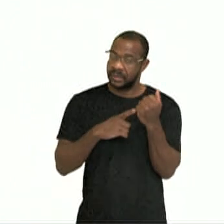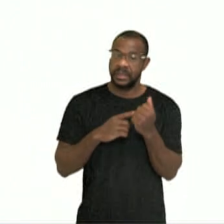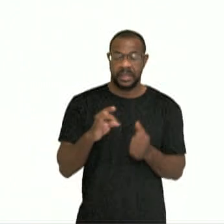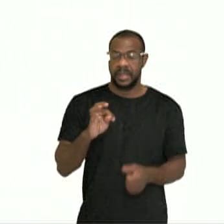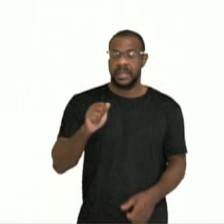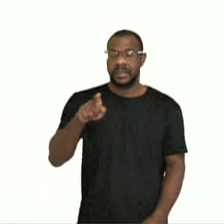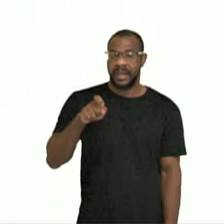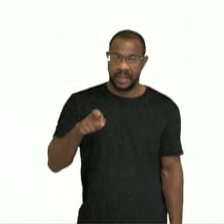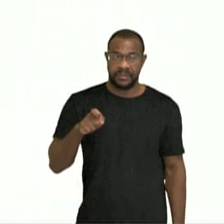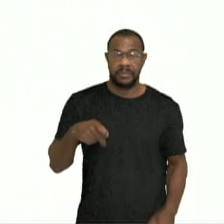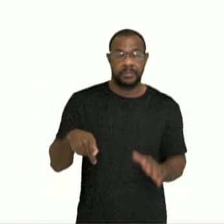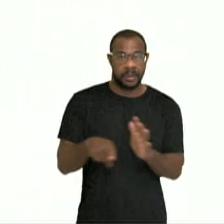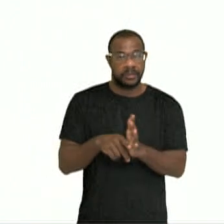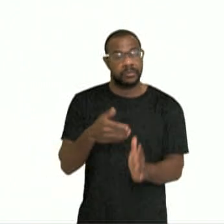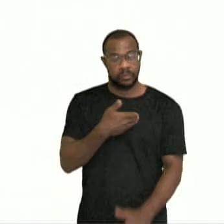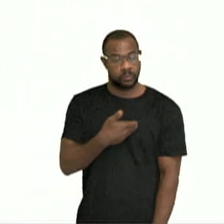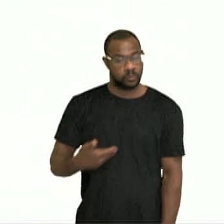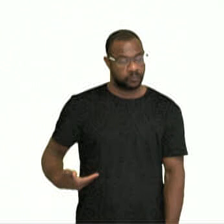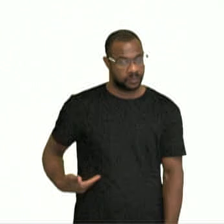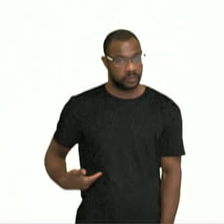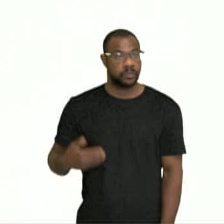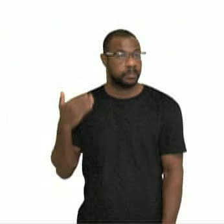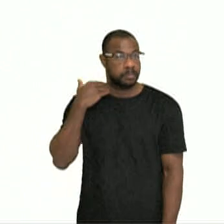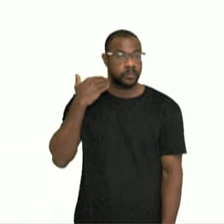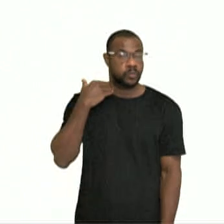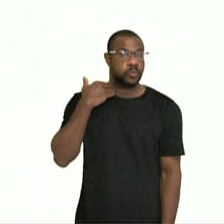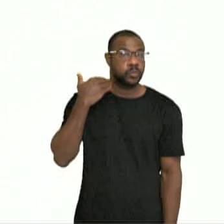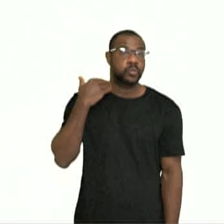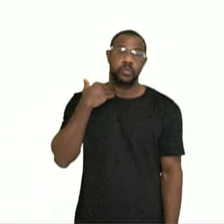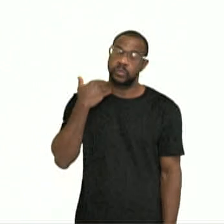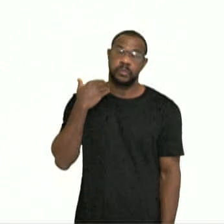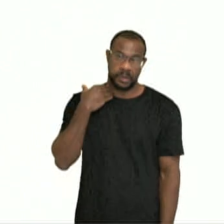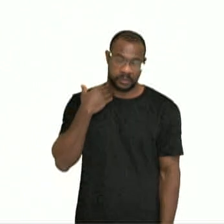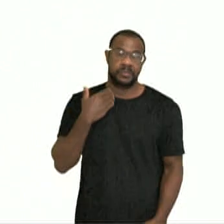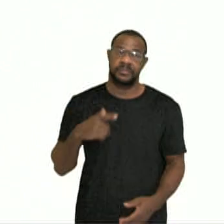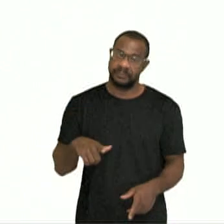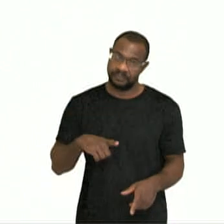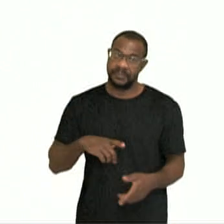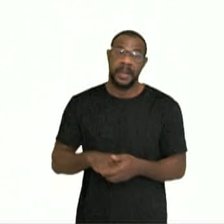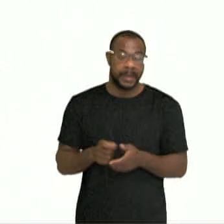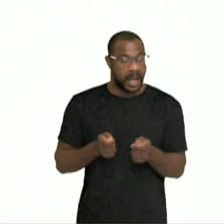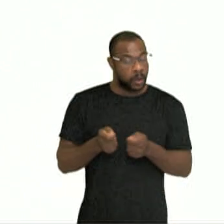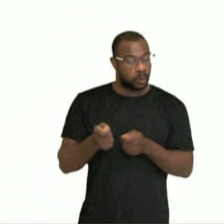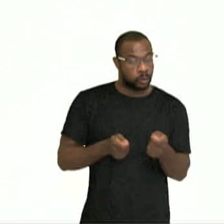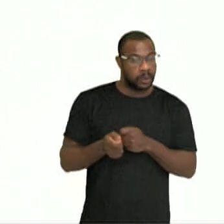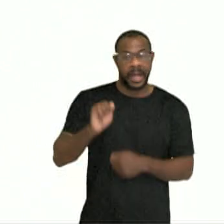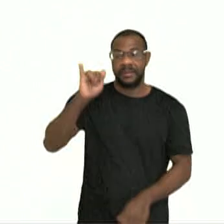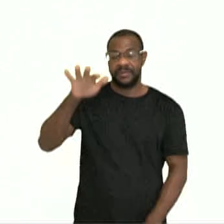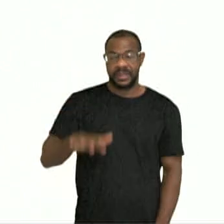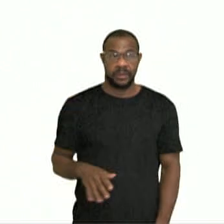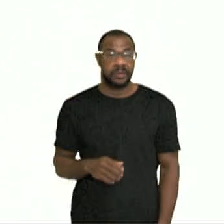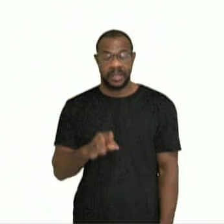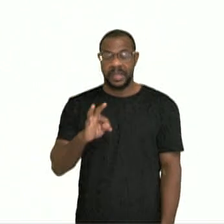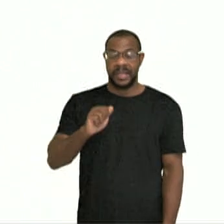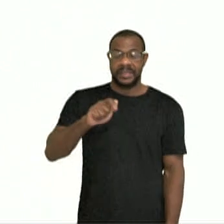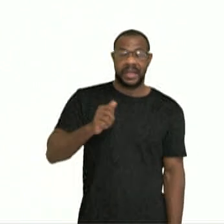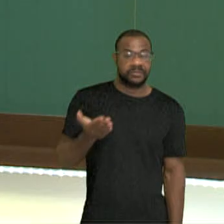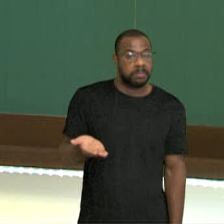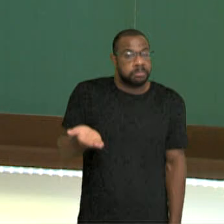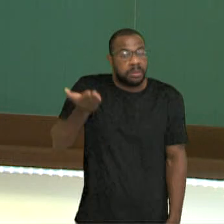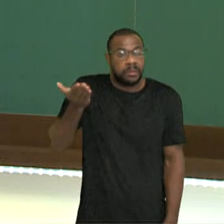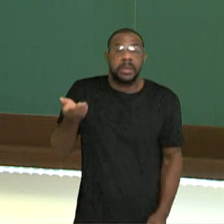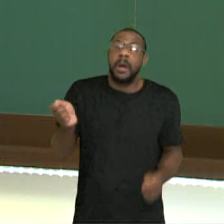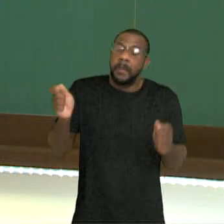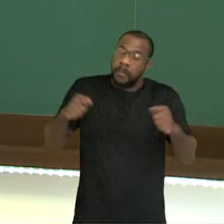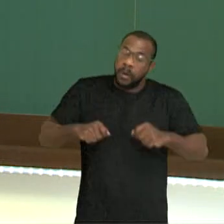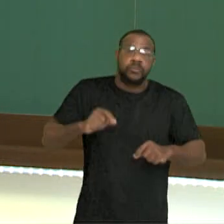é uma política governamental, né, do Banco Central para controlar a inflação. Então, se a taxa estiver muito alta, pode